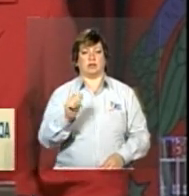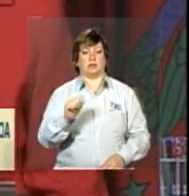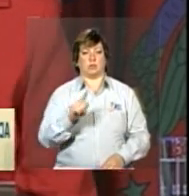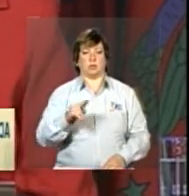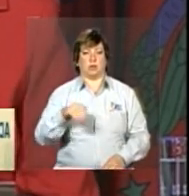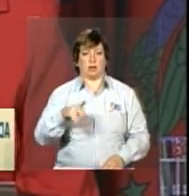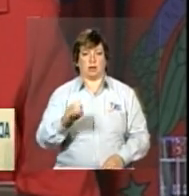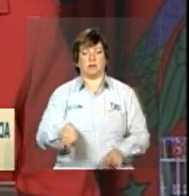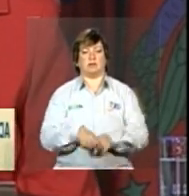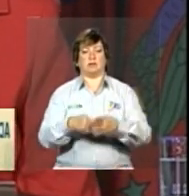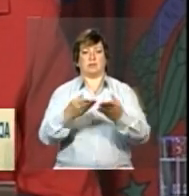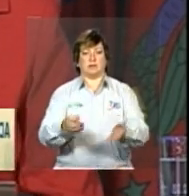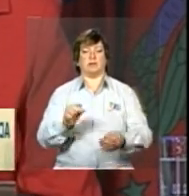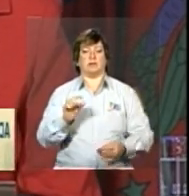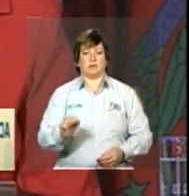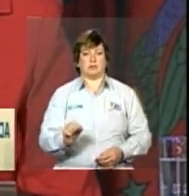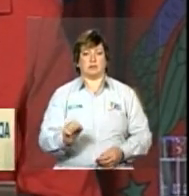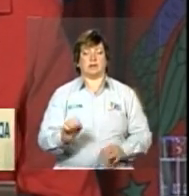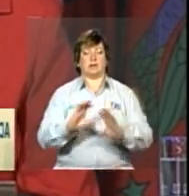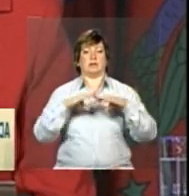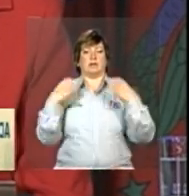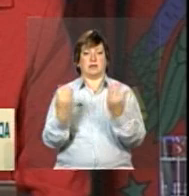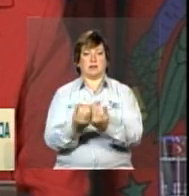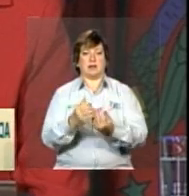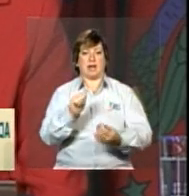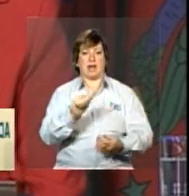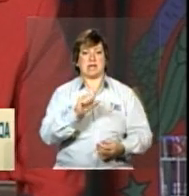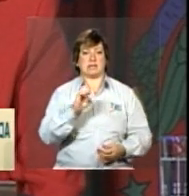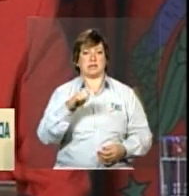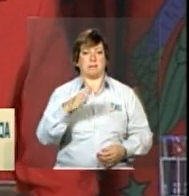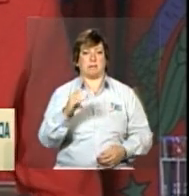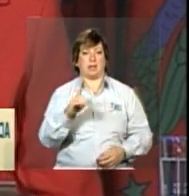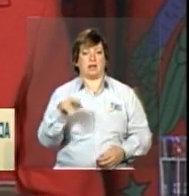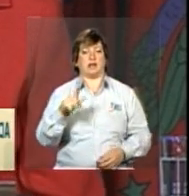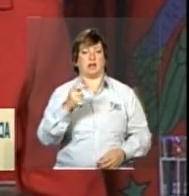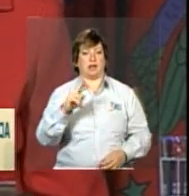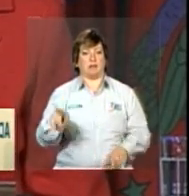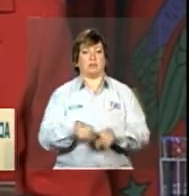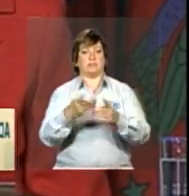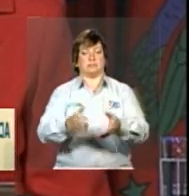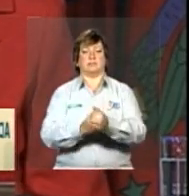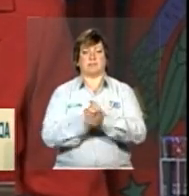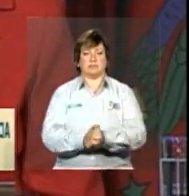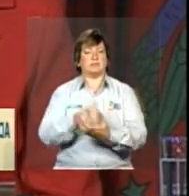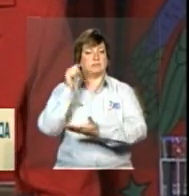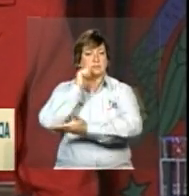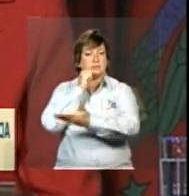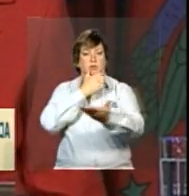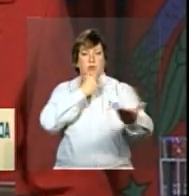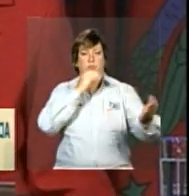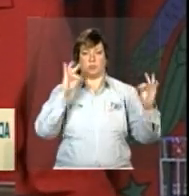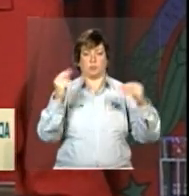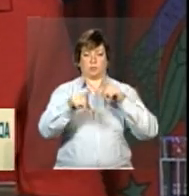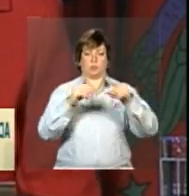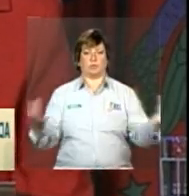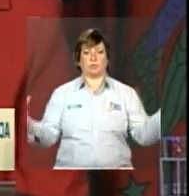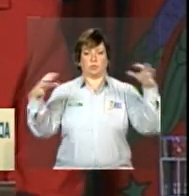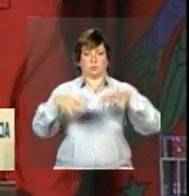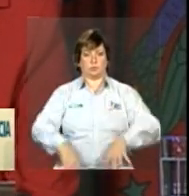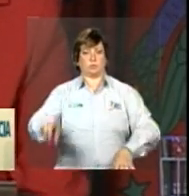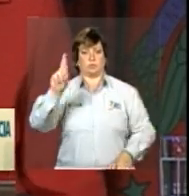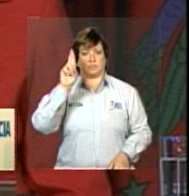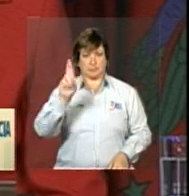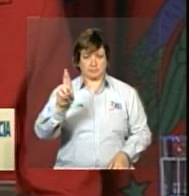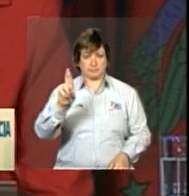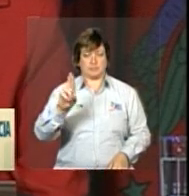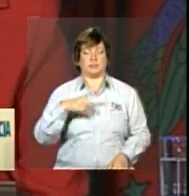senhor diretor-geral da Assembleia Geral, Shaban Shaban, senhoras e senhores, distintos delegados e